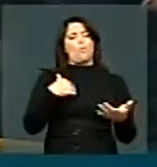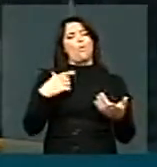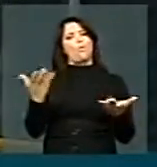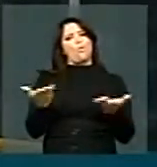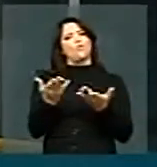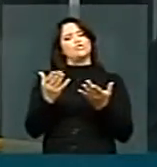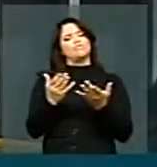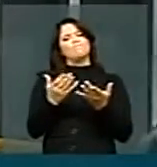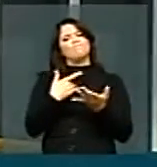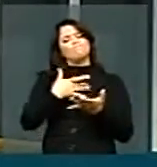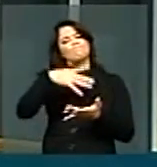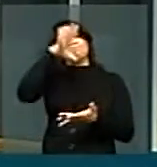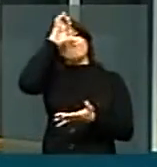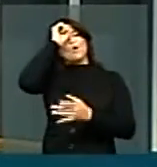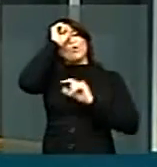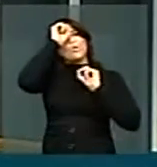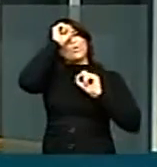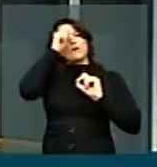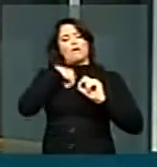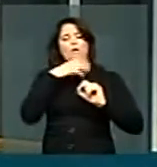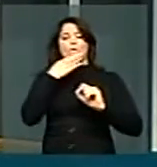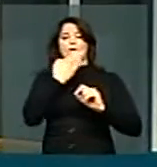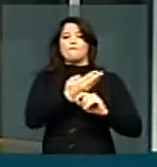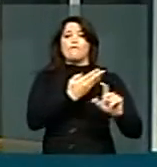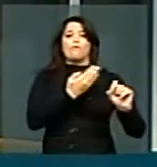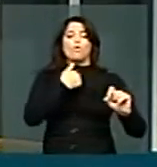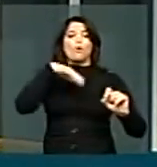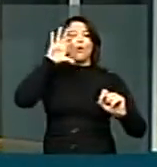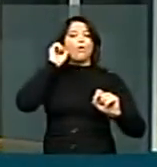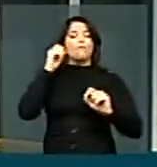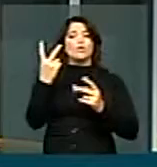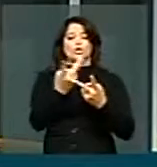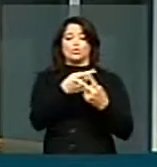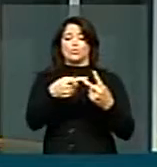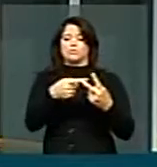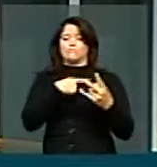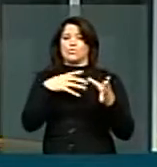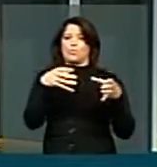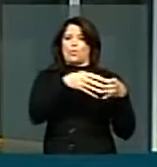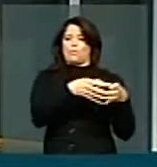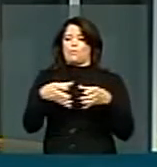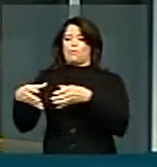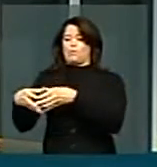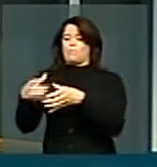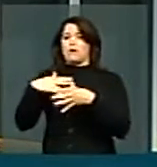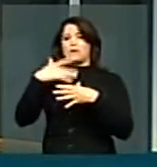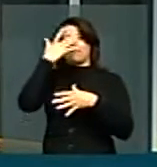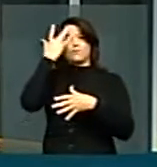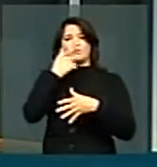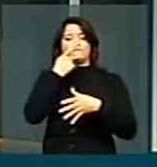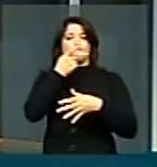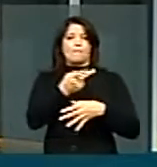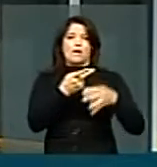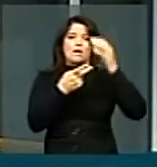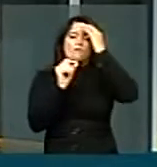já a formei. E formei a convicção ouvindo os dois lados. Aqueles que tinham uma